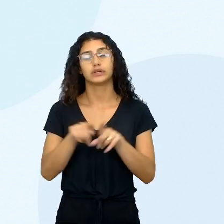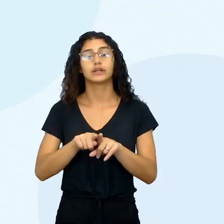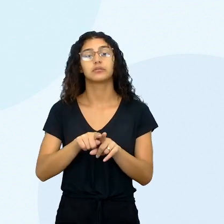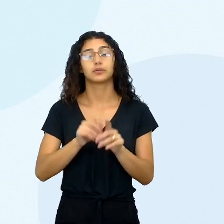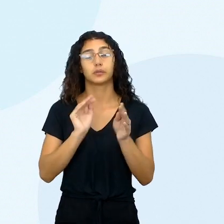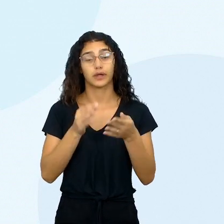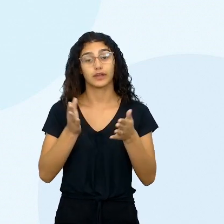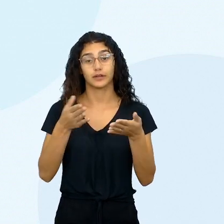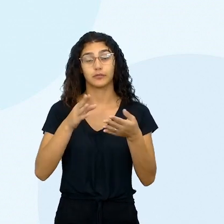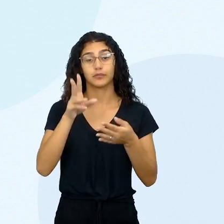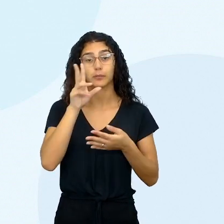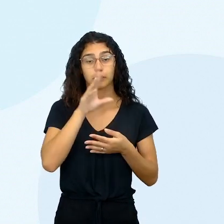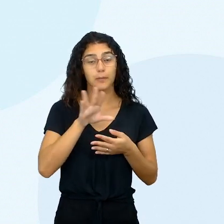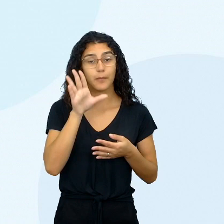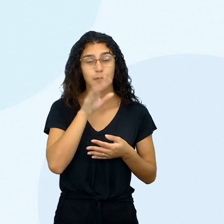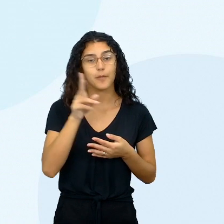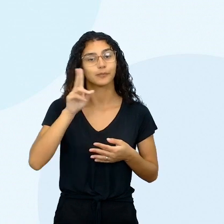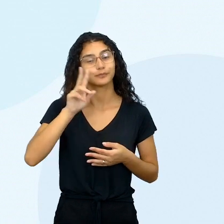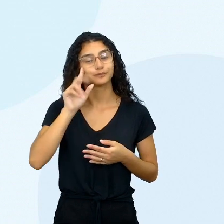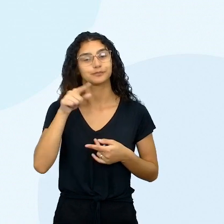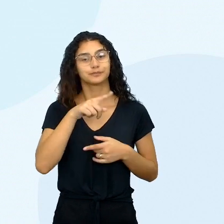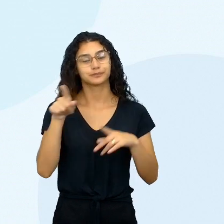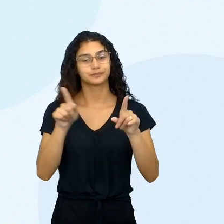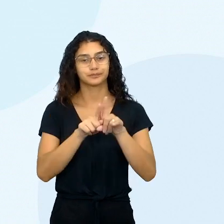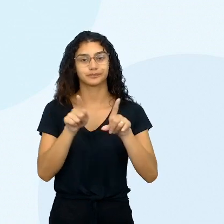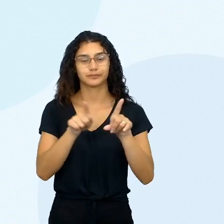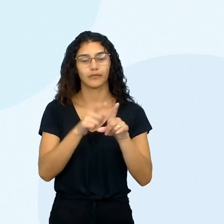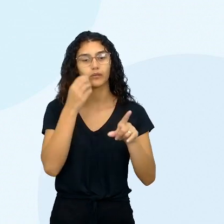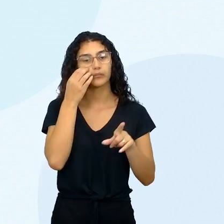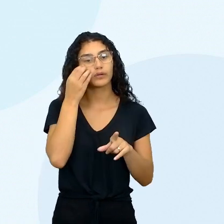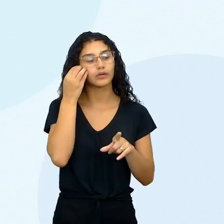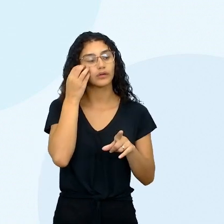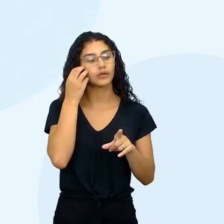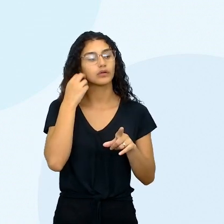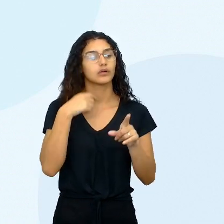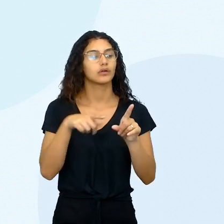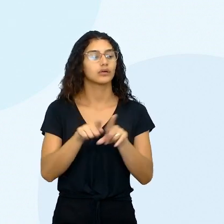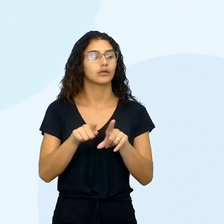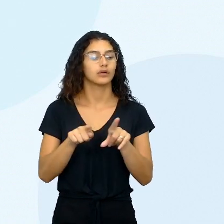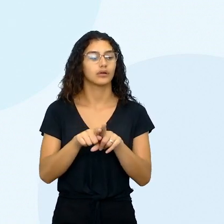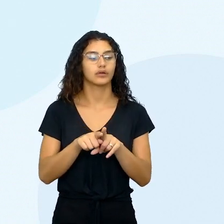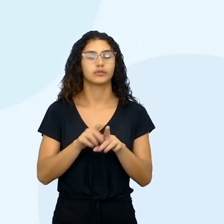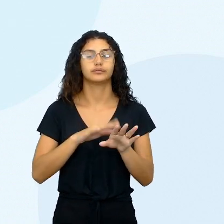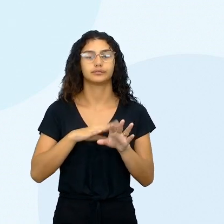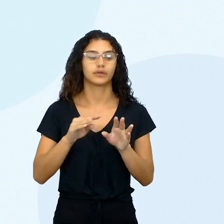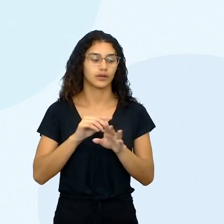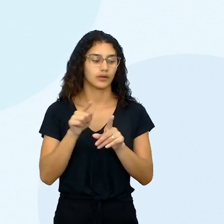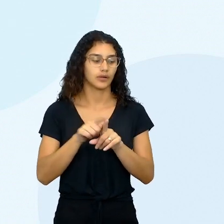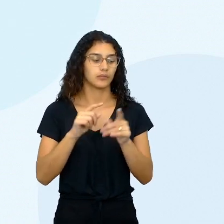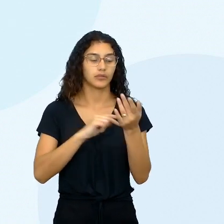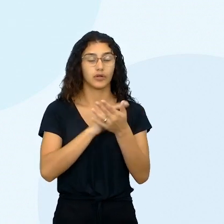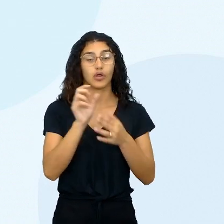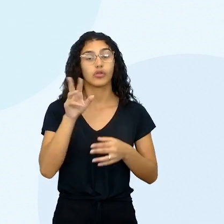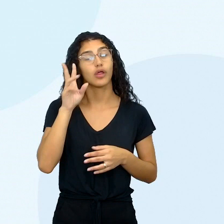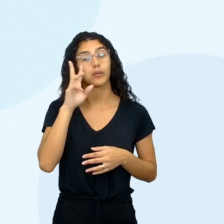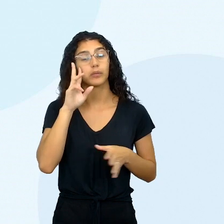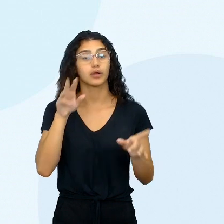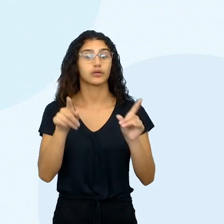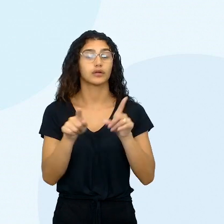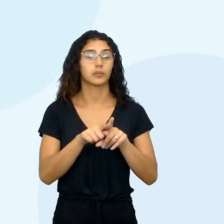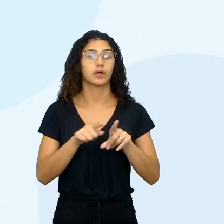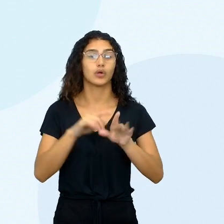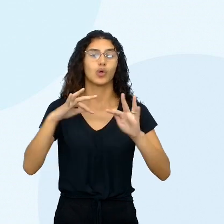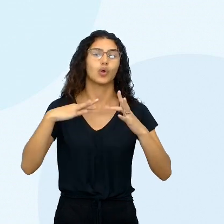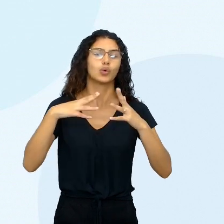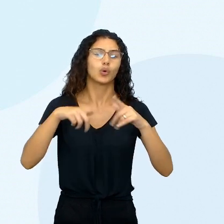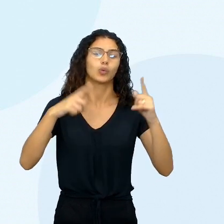contar histórias, né, e que vocês também, muitos de vocês aí já passaram, e vamos enfrentar algumas outras ainda. E só lembrando, né, que